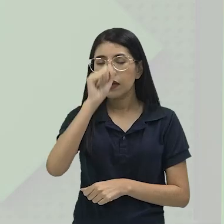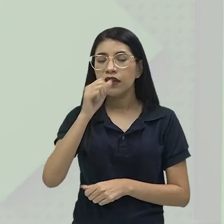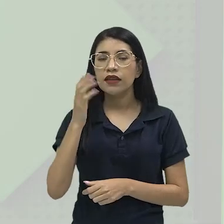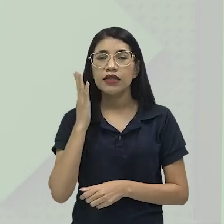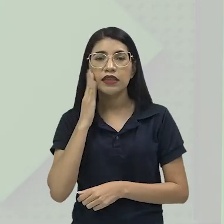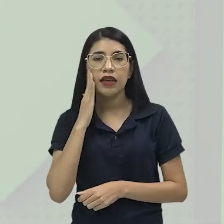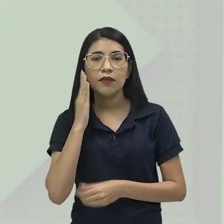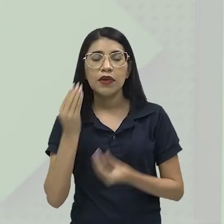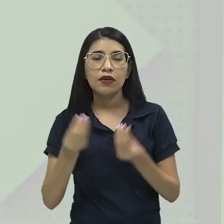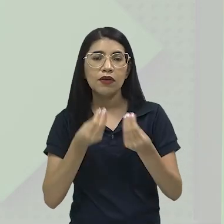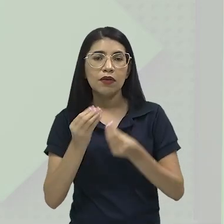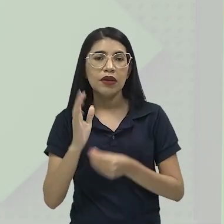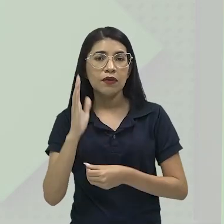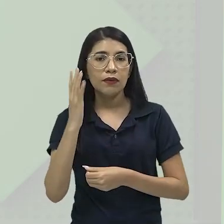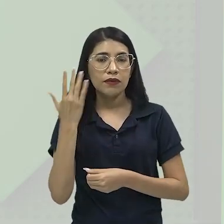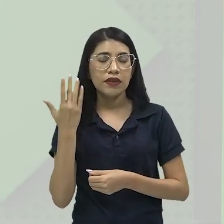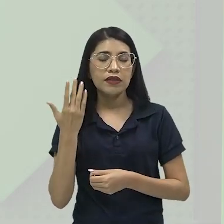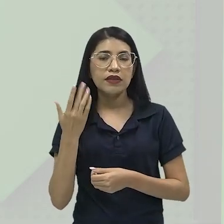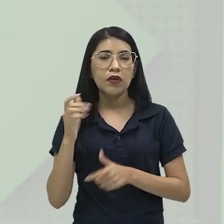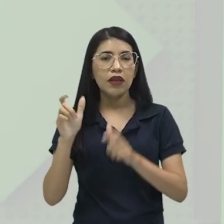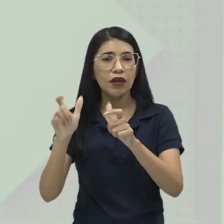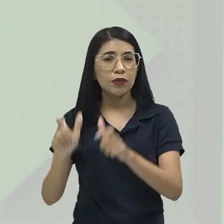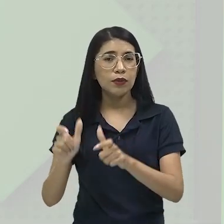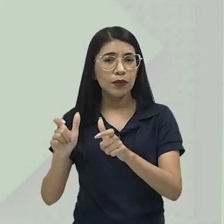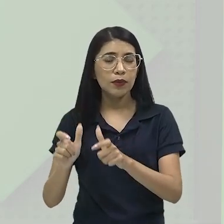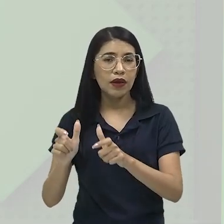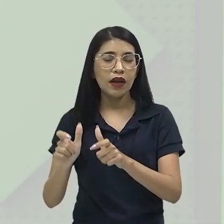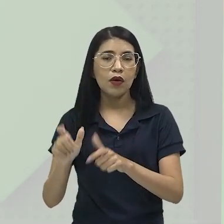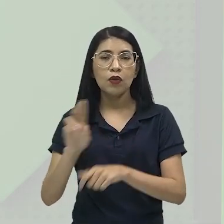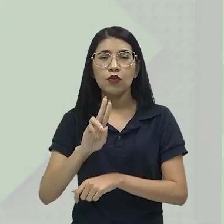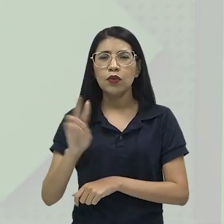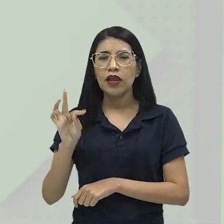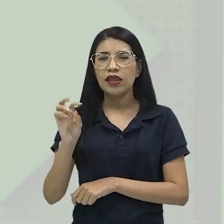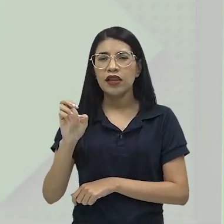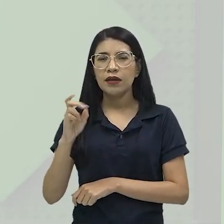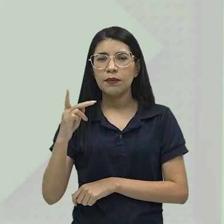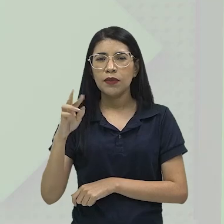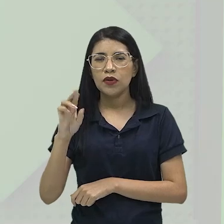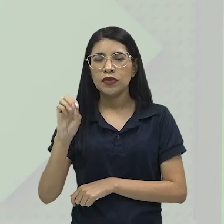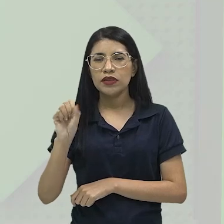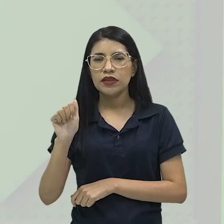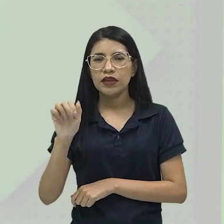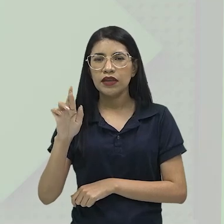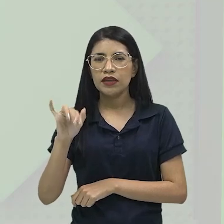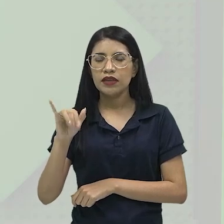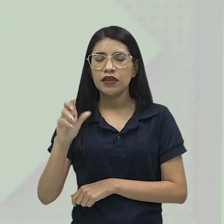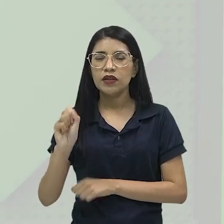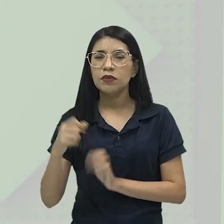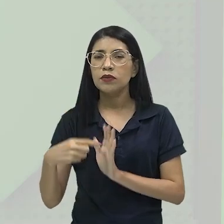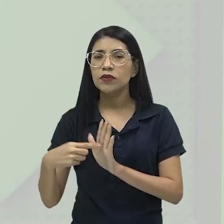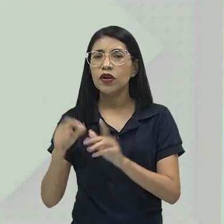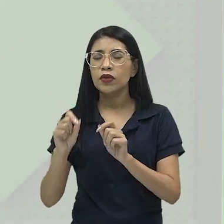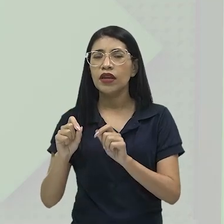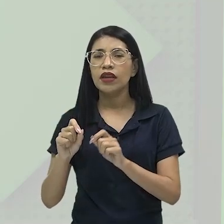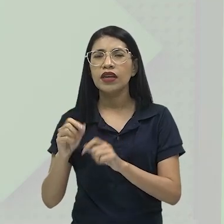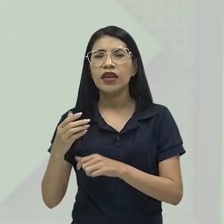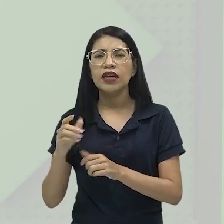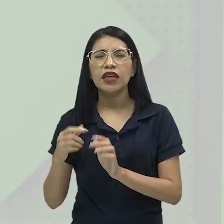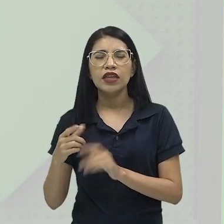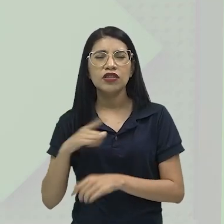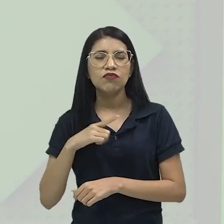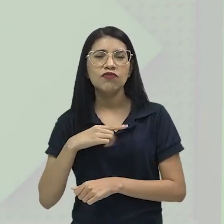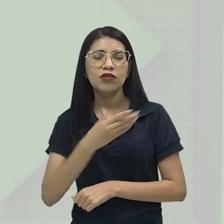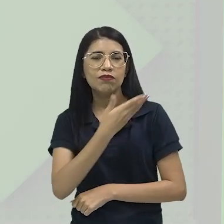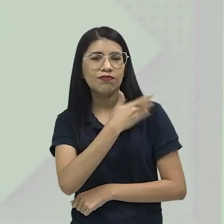que ocorreu ali naquele leprosário, até o nome leprosário a gente já indica que é algo muito preconceituoso,